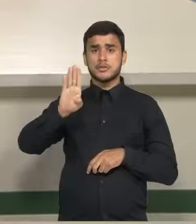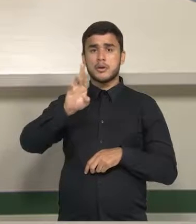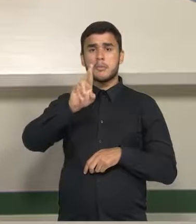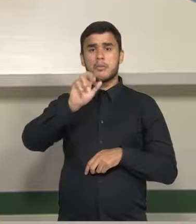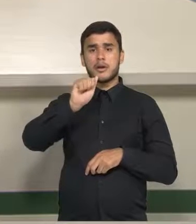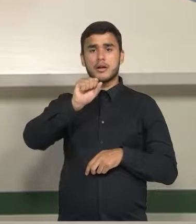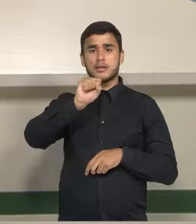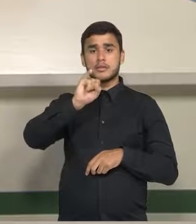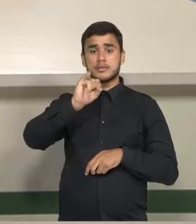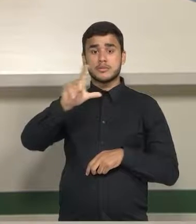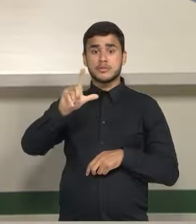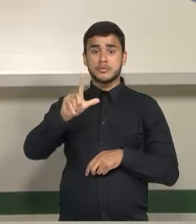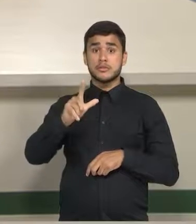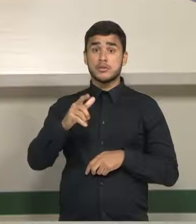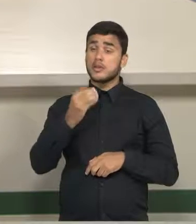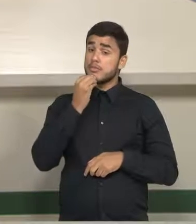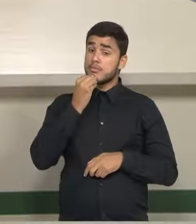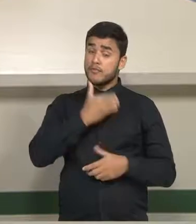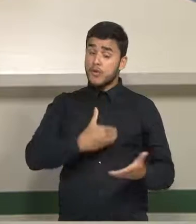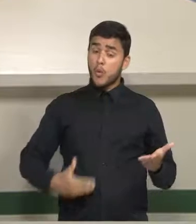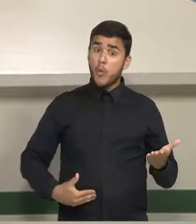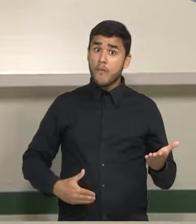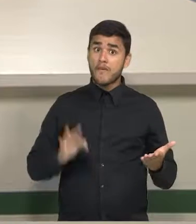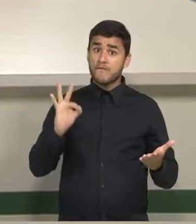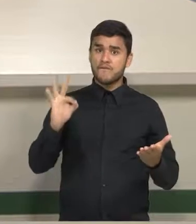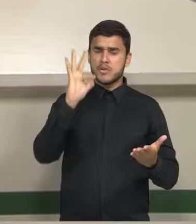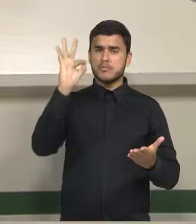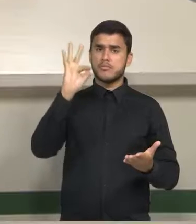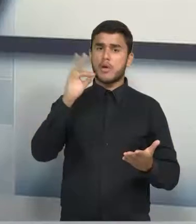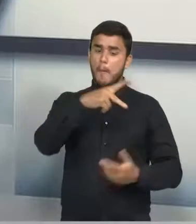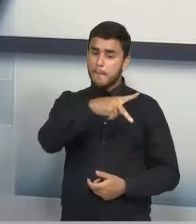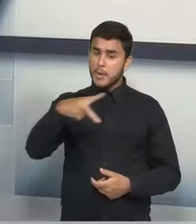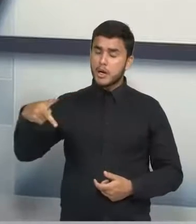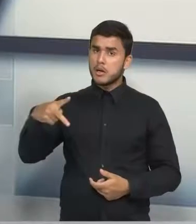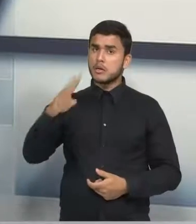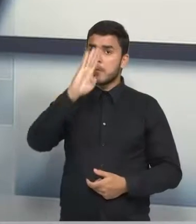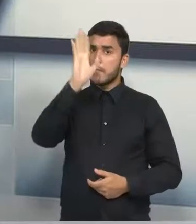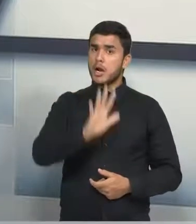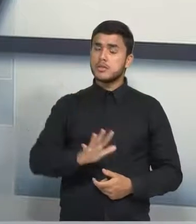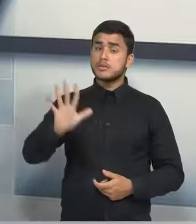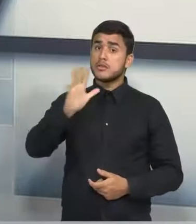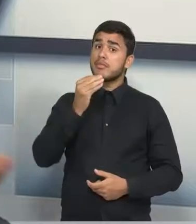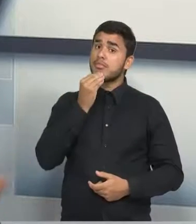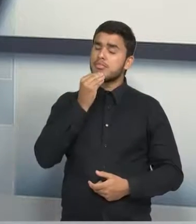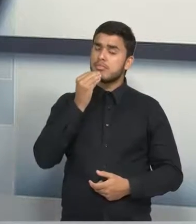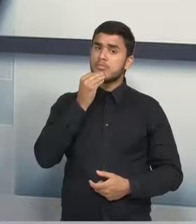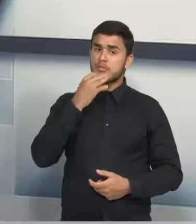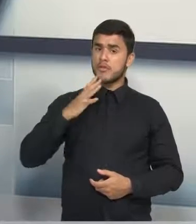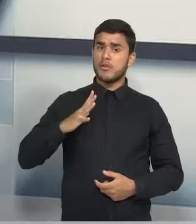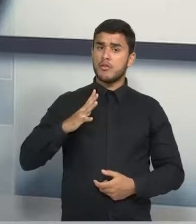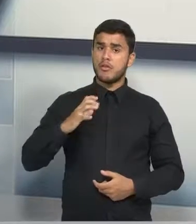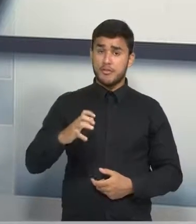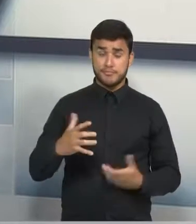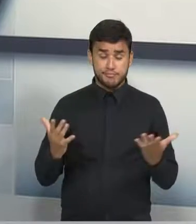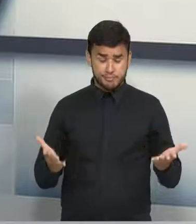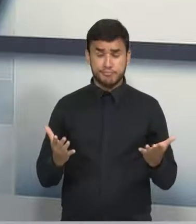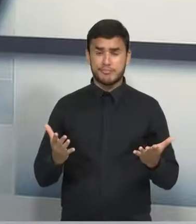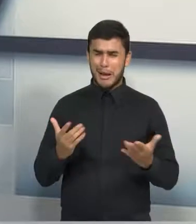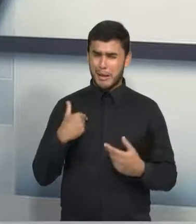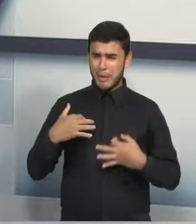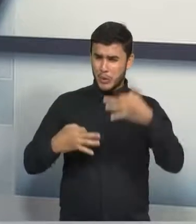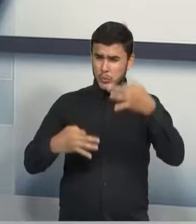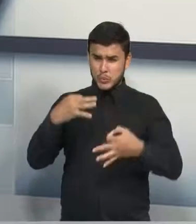uma questão de ética que o governo federal deveria ter, né? Mas é uma questão de justiça, de discutir se o